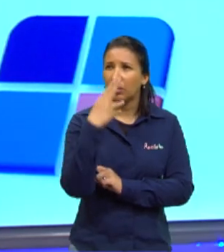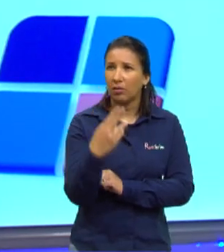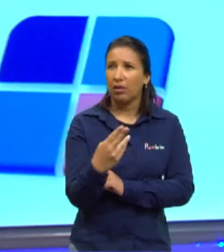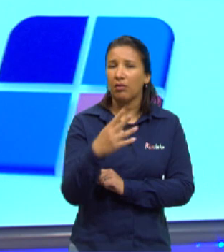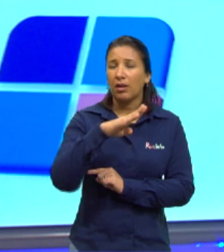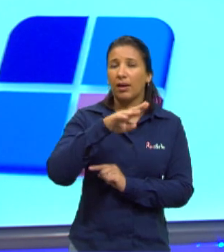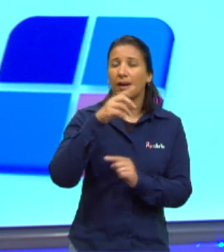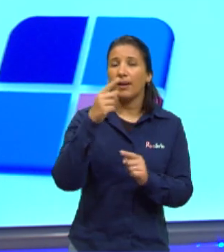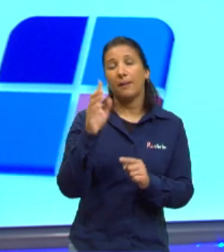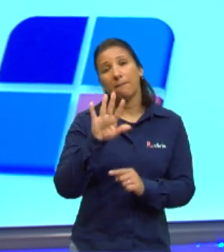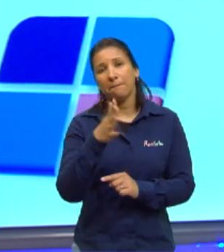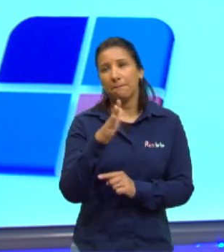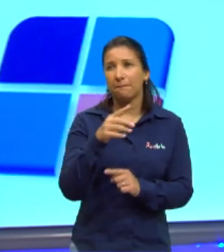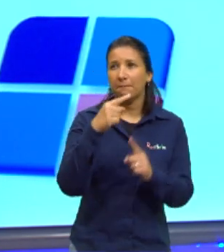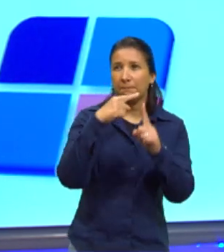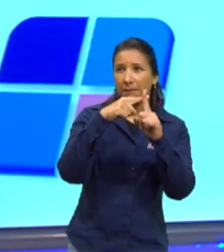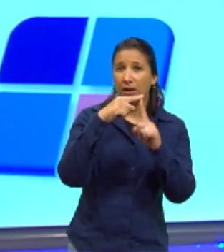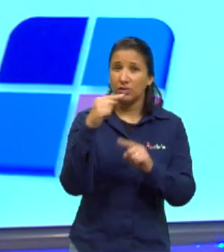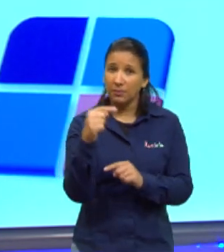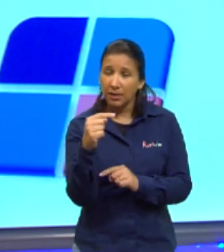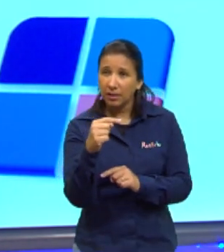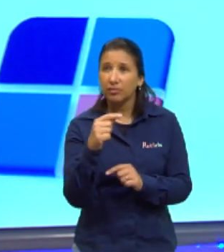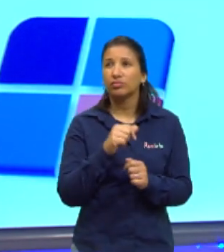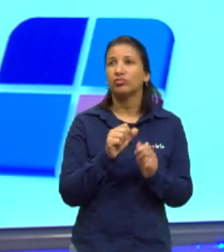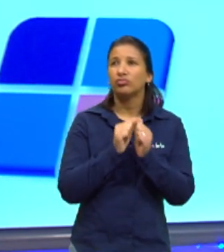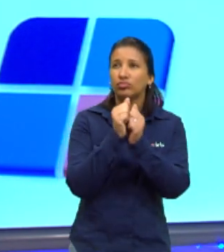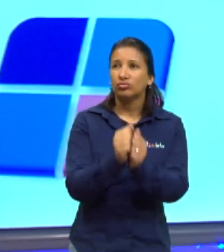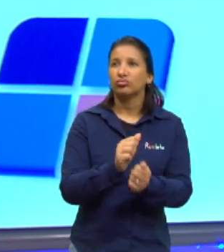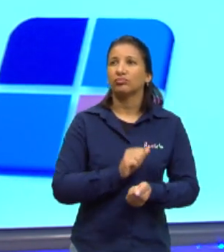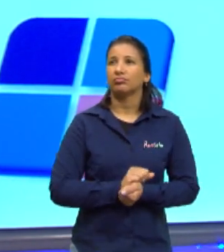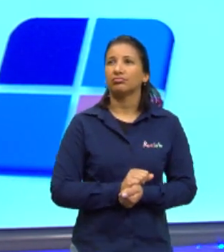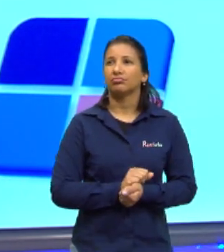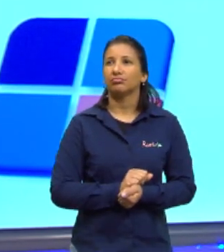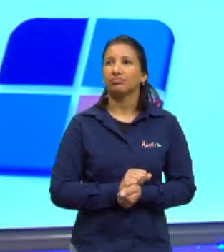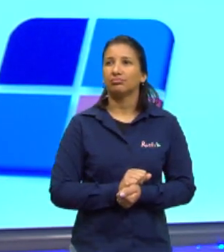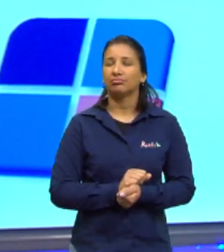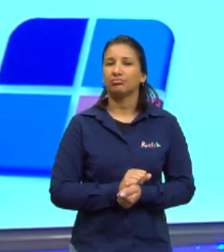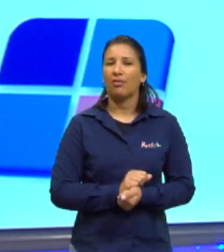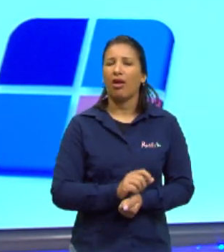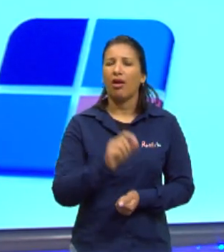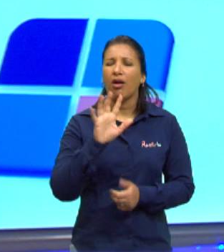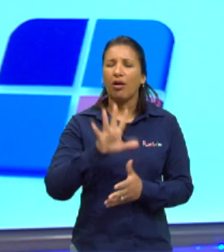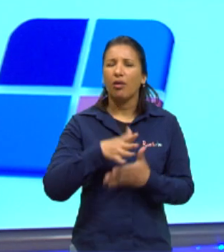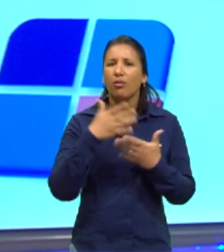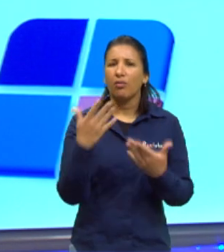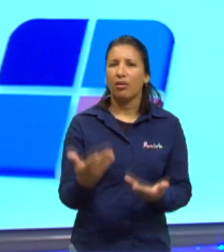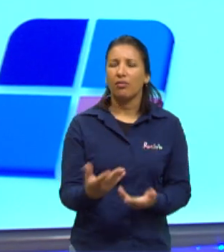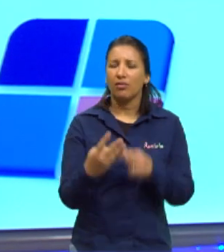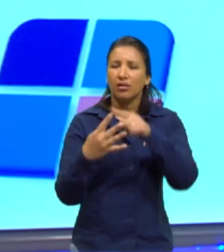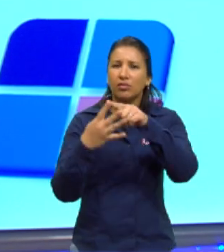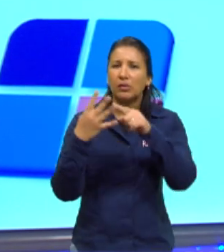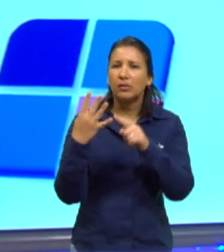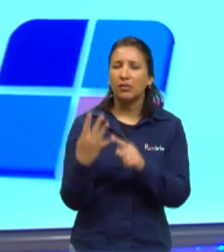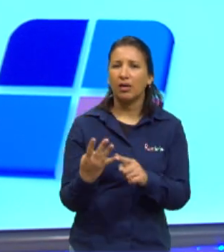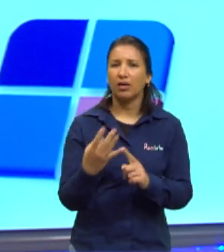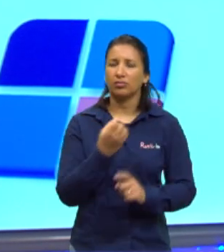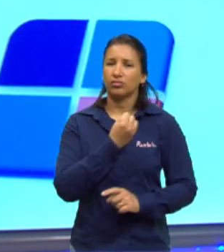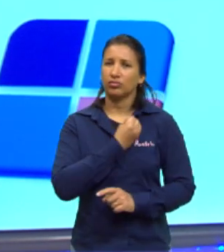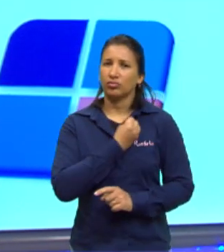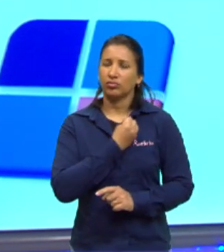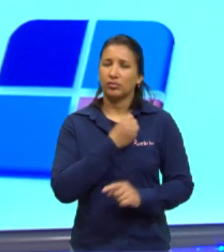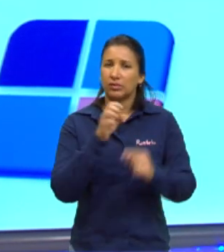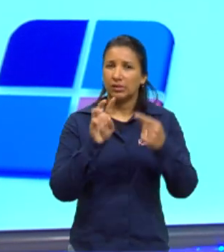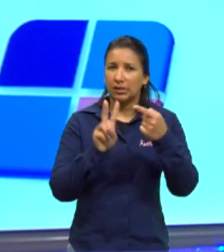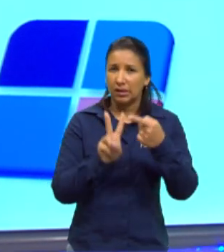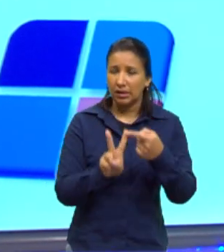mais ou menos 1 quarto, mais ou menos 1 meio. Então, quem são os quatro valores das